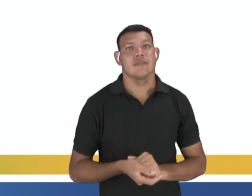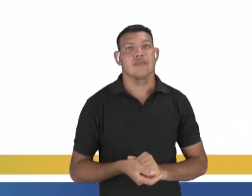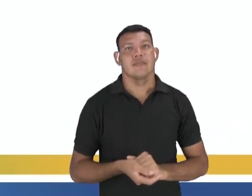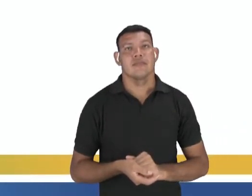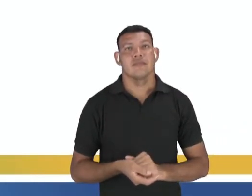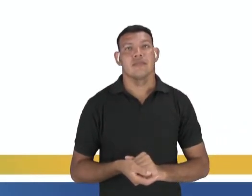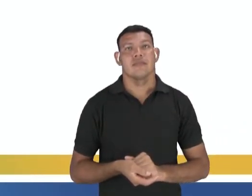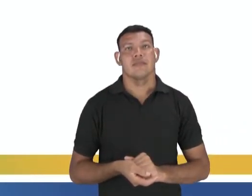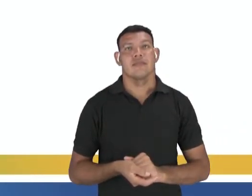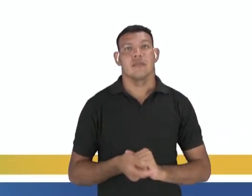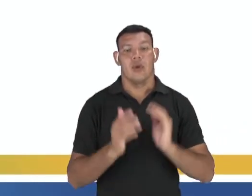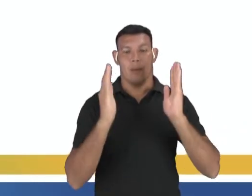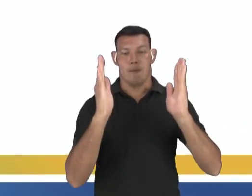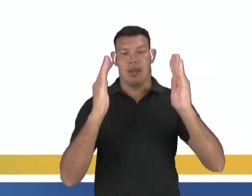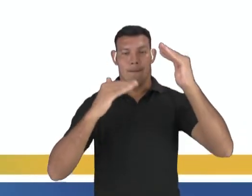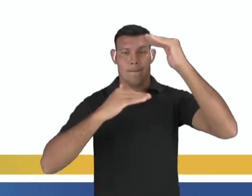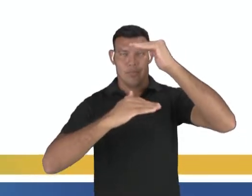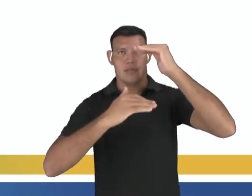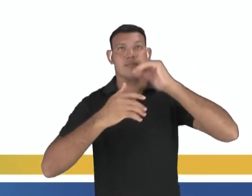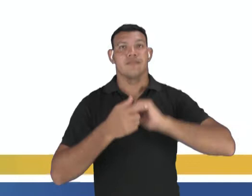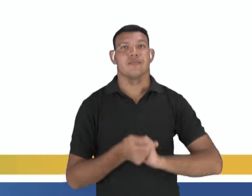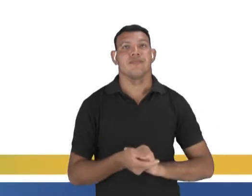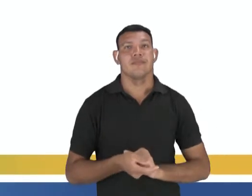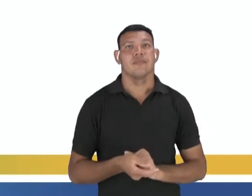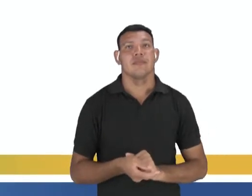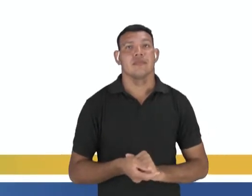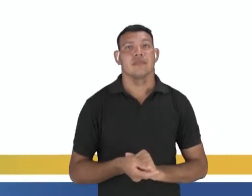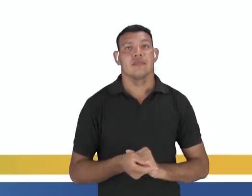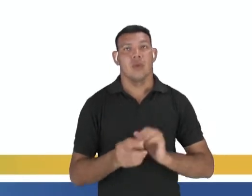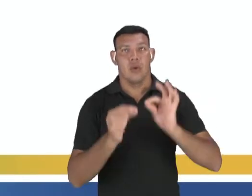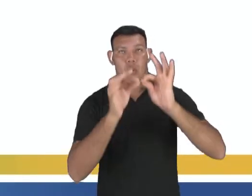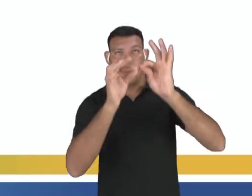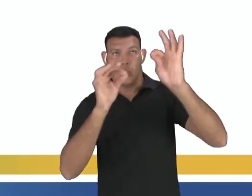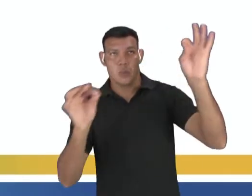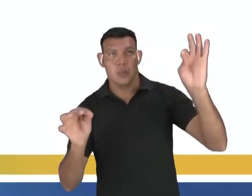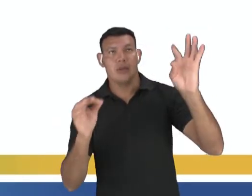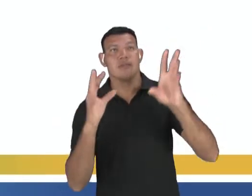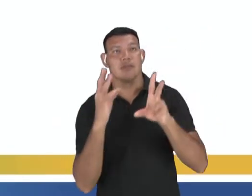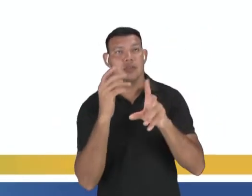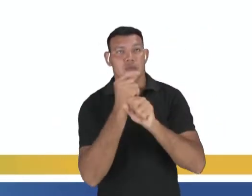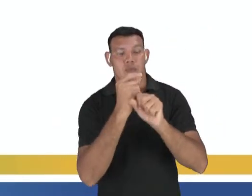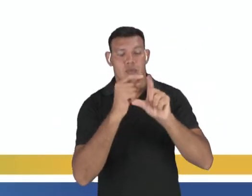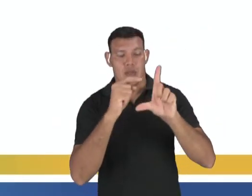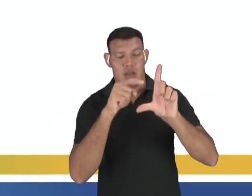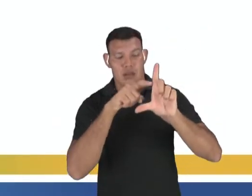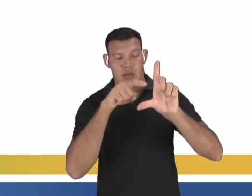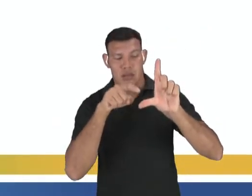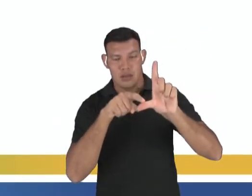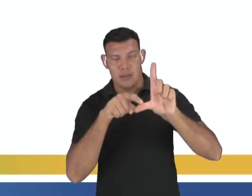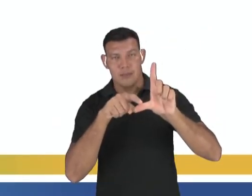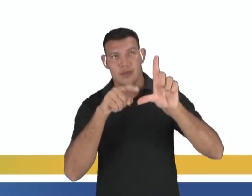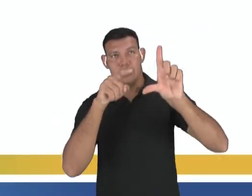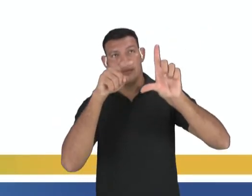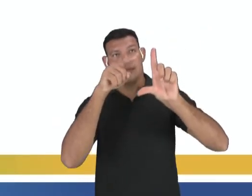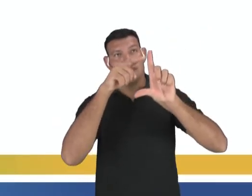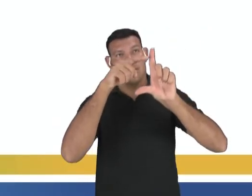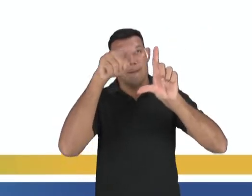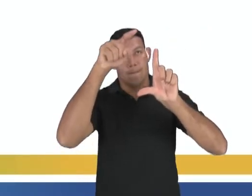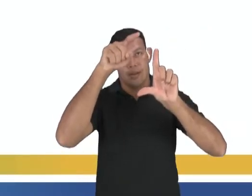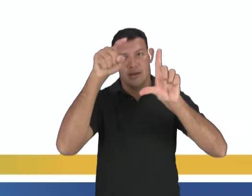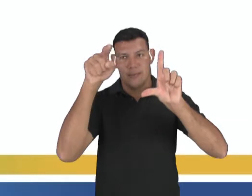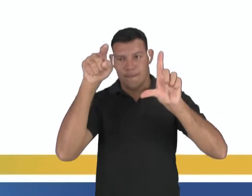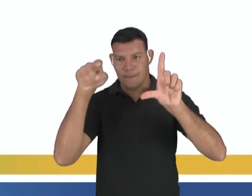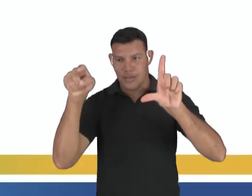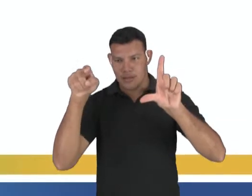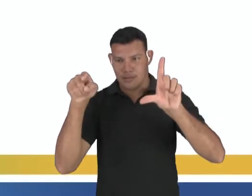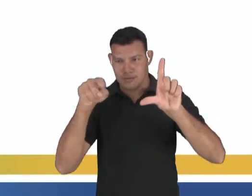graus. Certinho? Então lembre-se. Aqui nós temos que tipo de quadrilátero, né? Aqui nós temos um quadrilátero